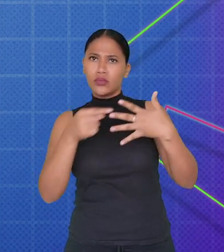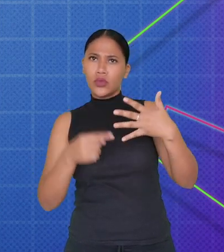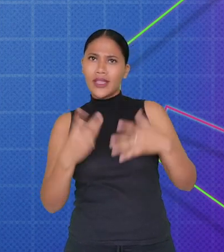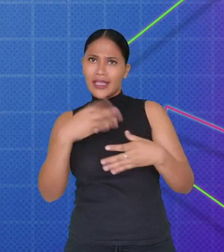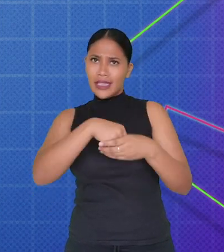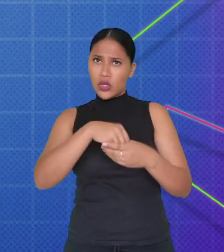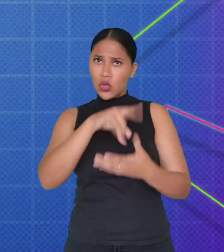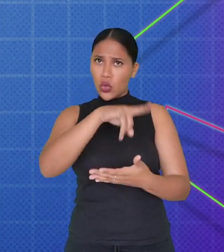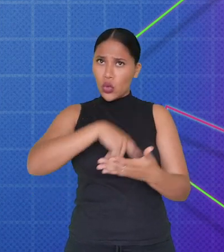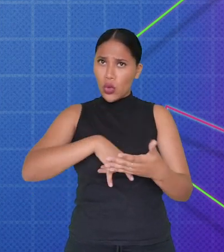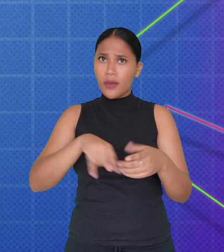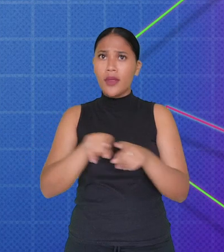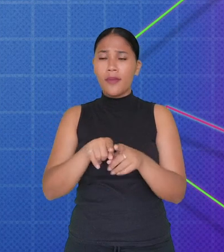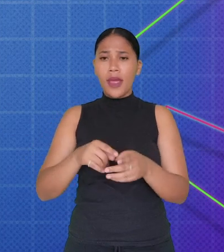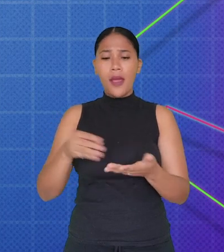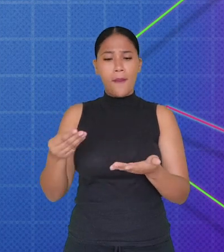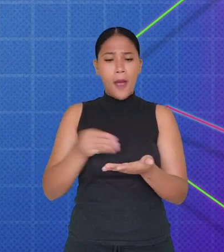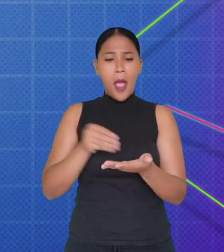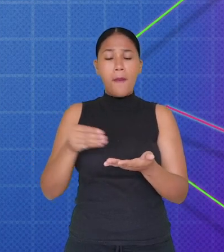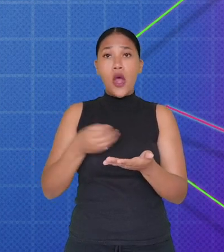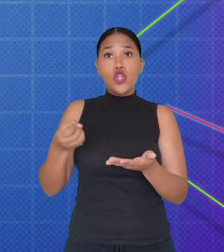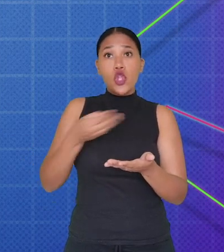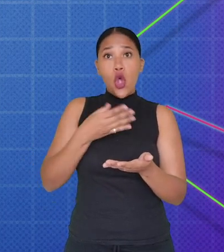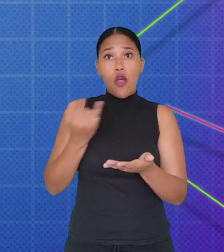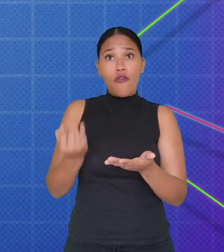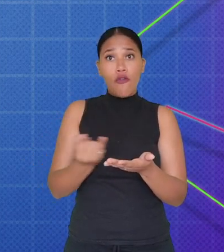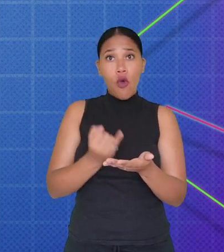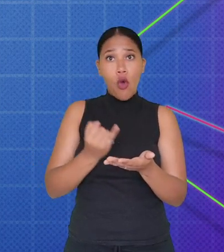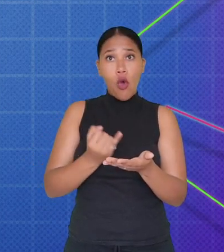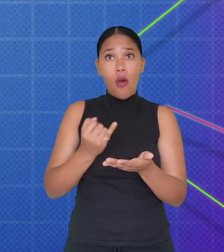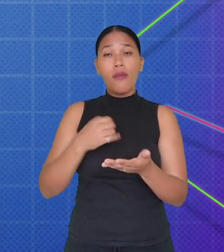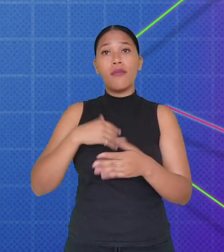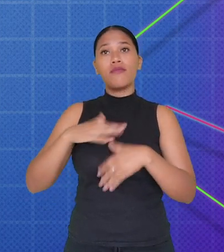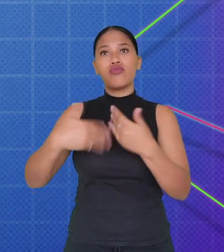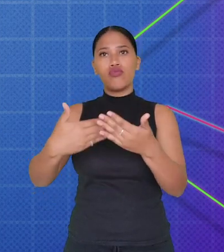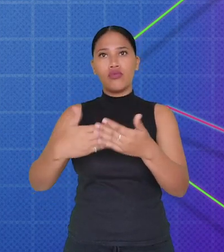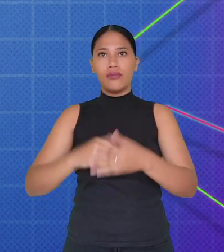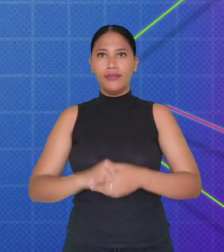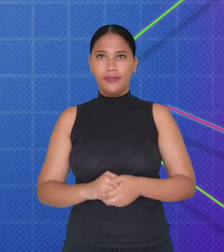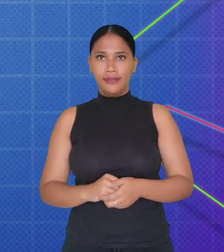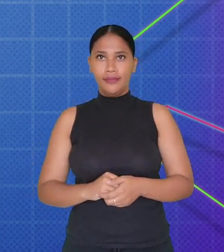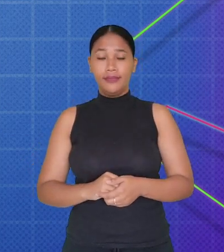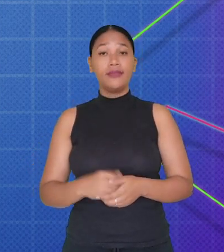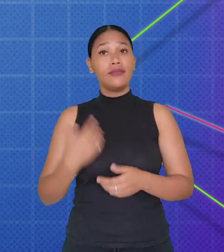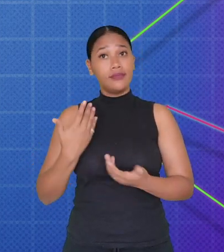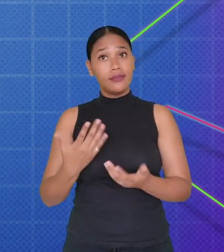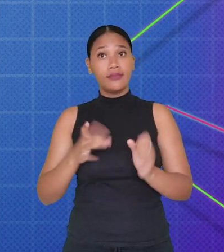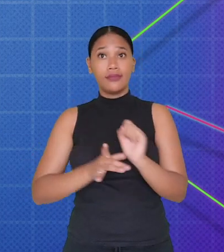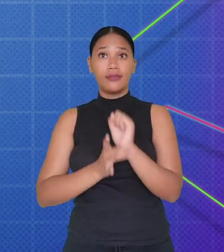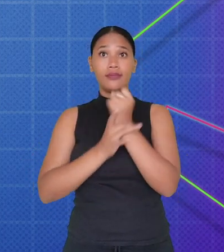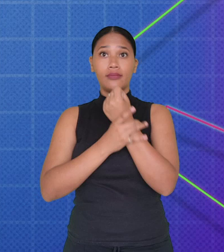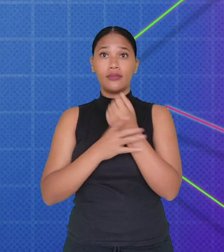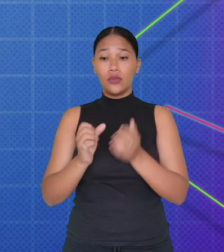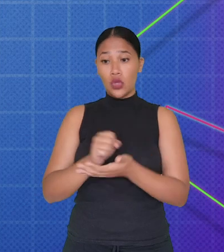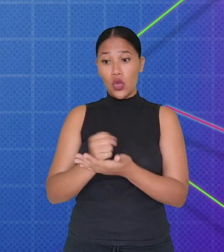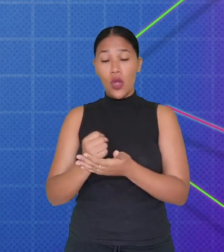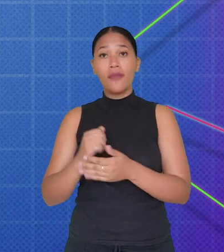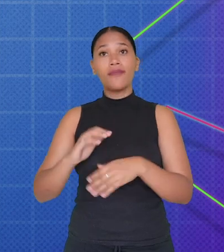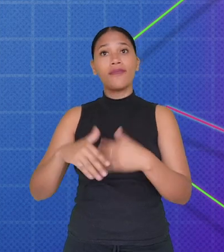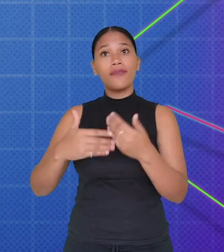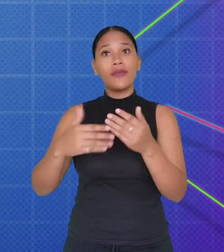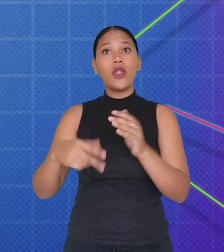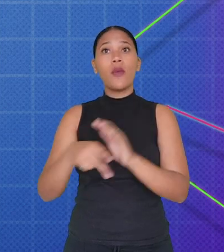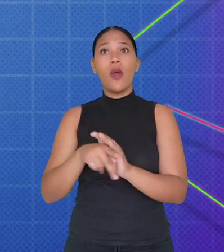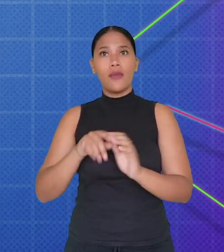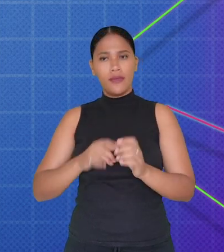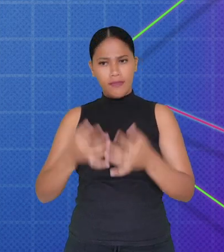estabelecidas no documento e atualizá-lo constantemente a medida que o projeto evolui dessa forma será possível garantir que o jogo seja